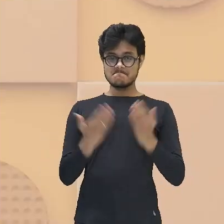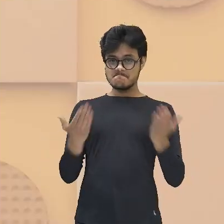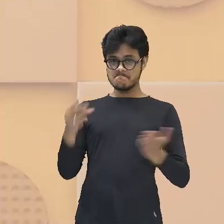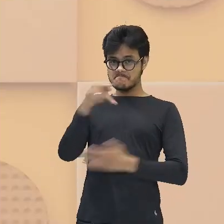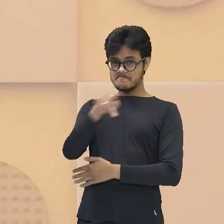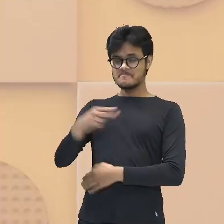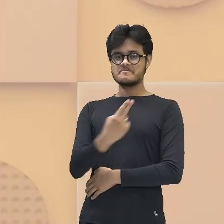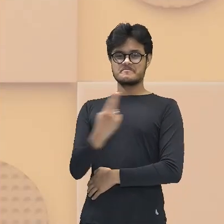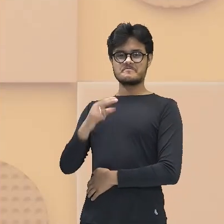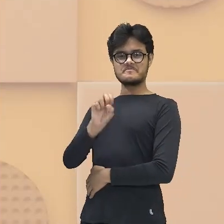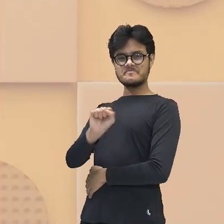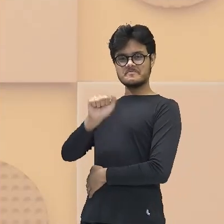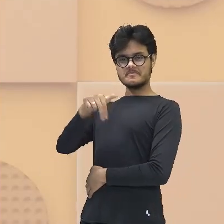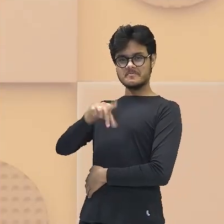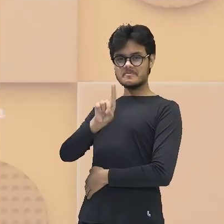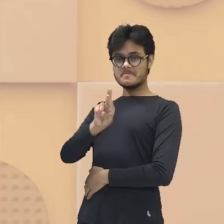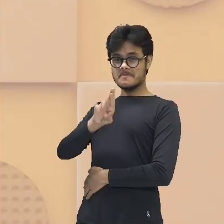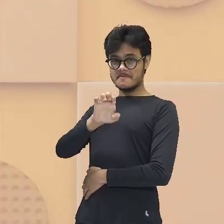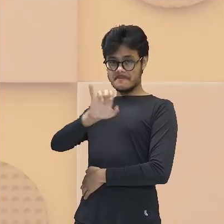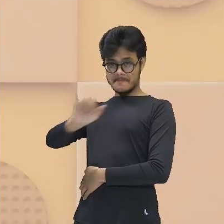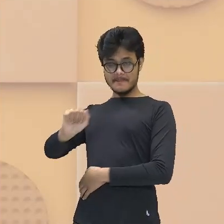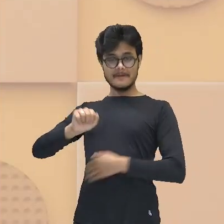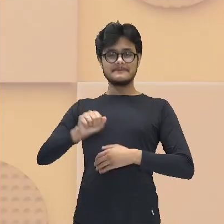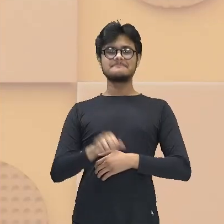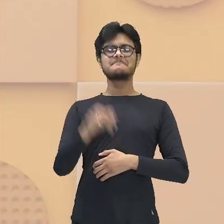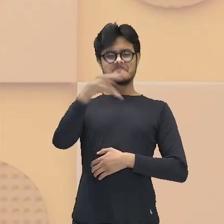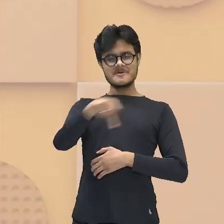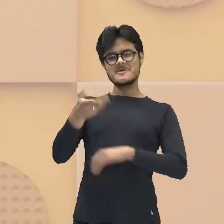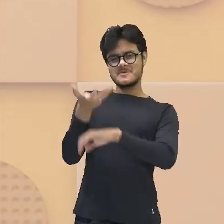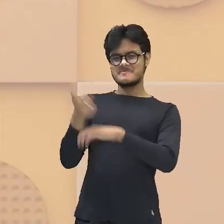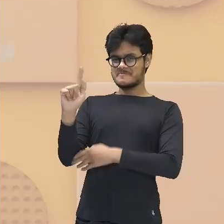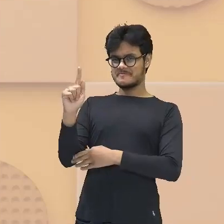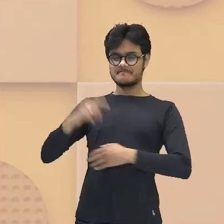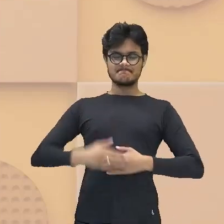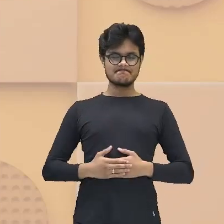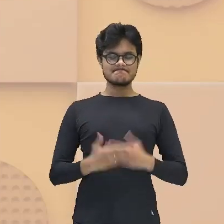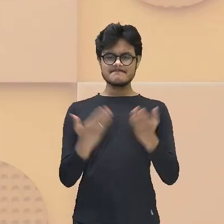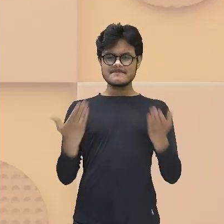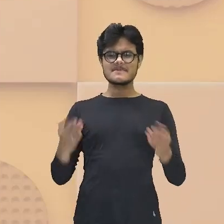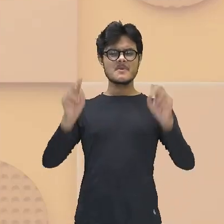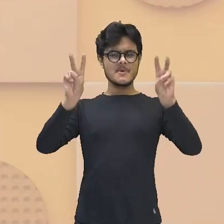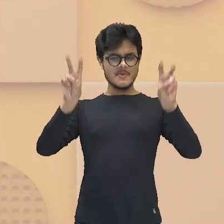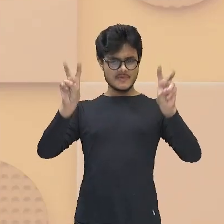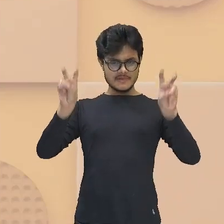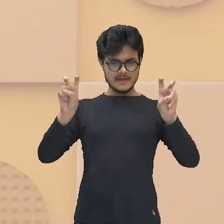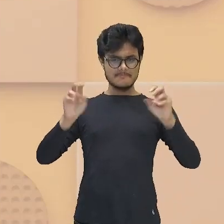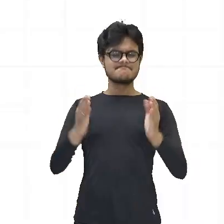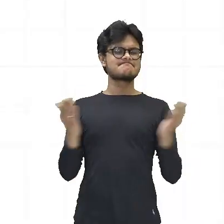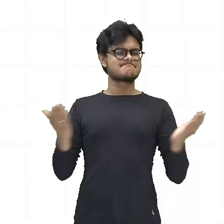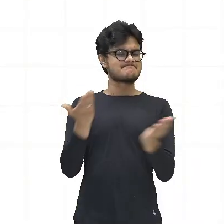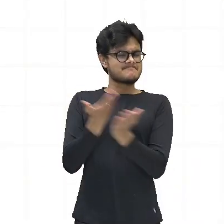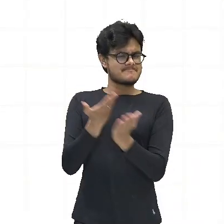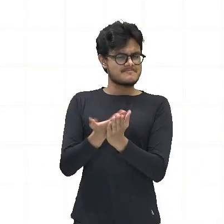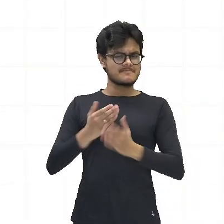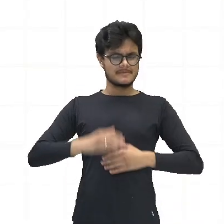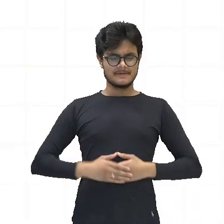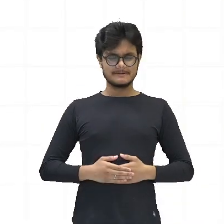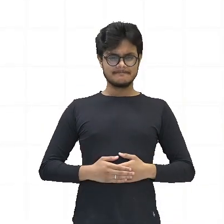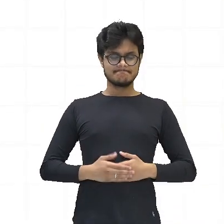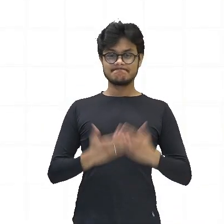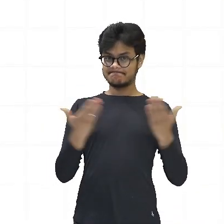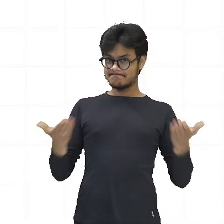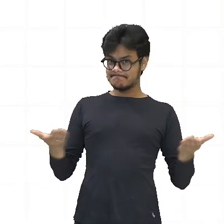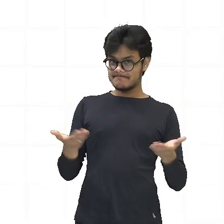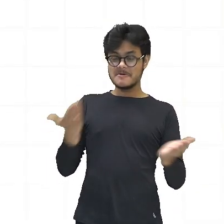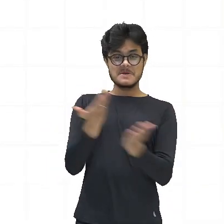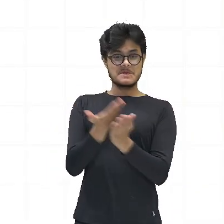sou a professora Sandréia Cascais, professora deste componente. Vamos verificar aí qual a nossa aula de hoje. Essa é a